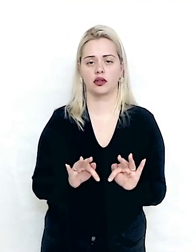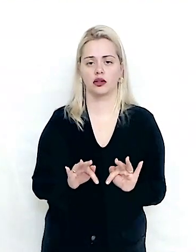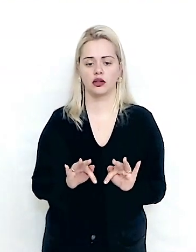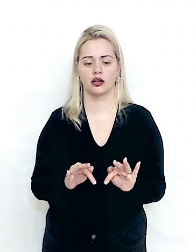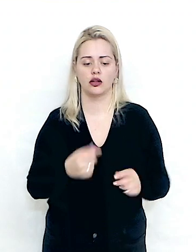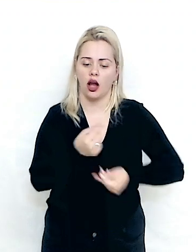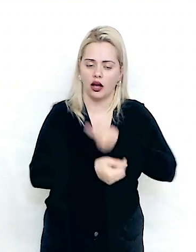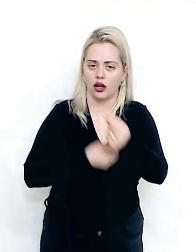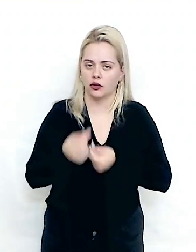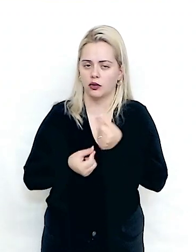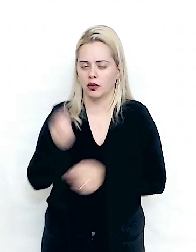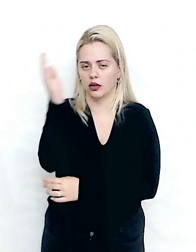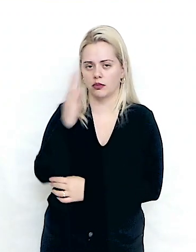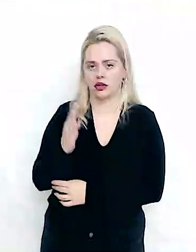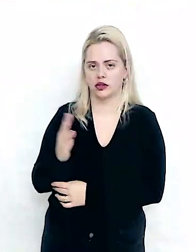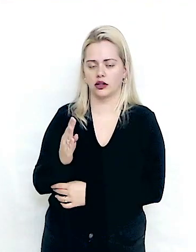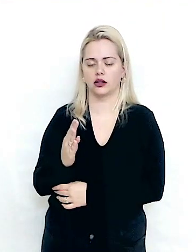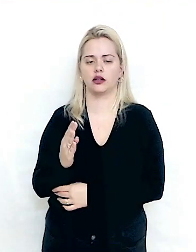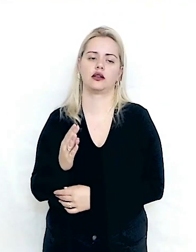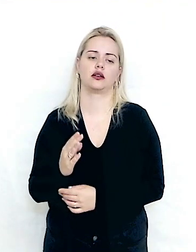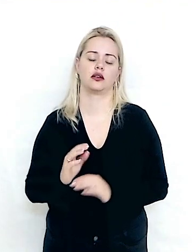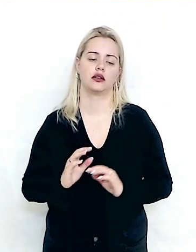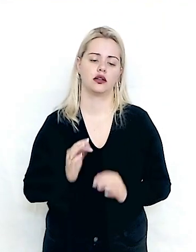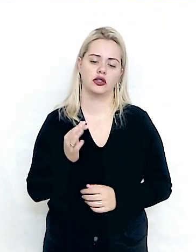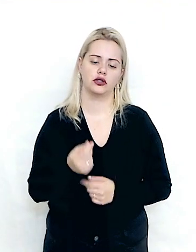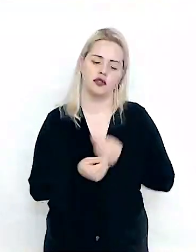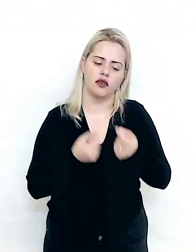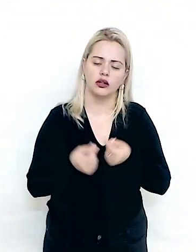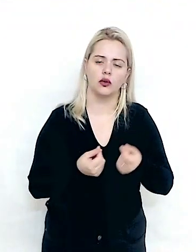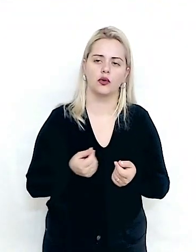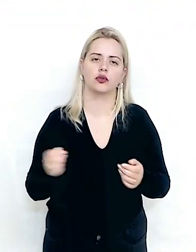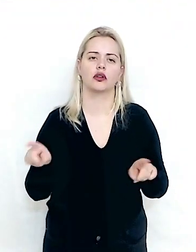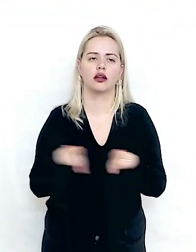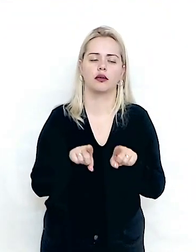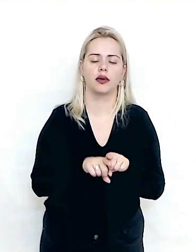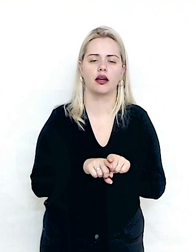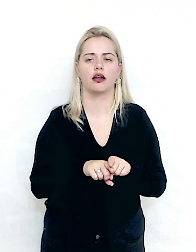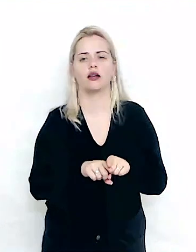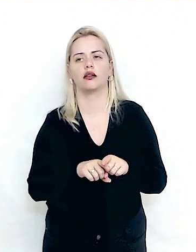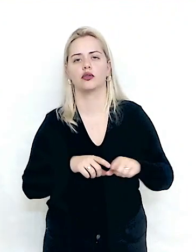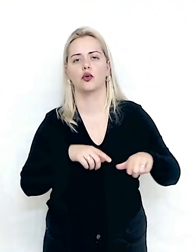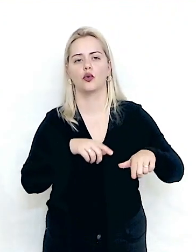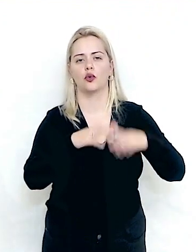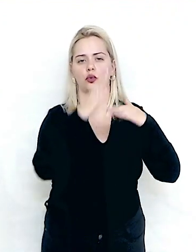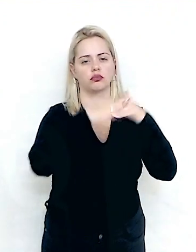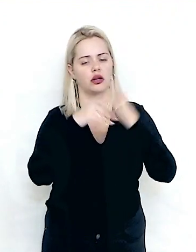da economia brasileira e para o reerguimento, né, enfim, do nosso nível de emprego, do nível de renda, do